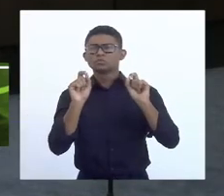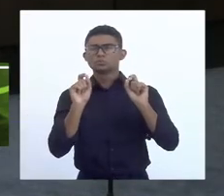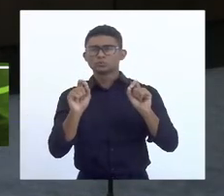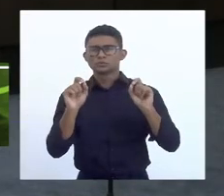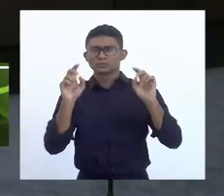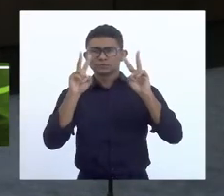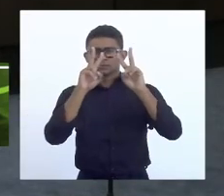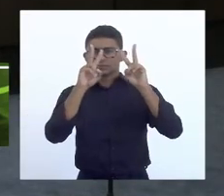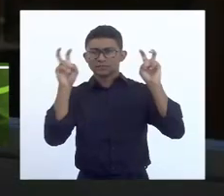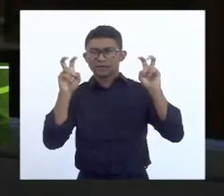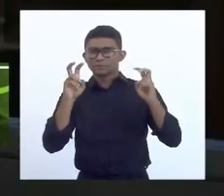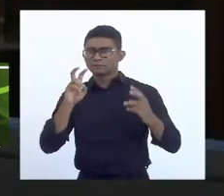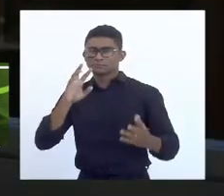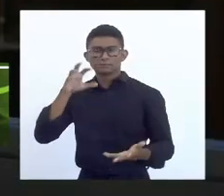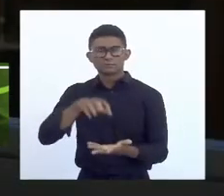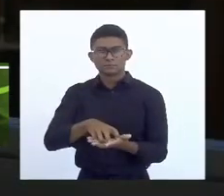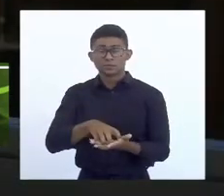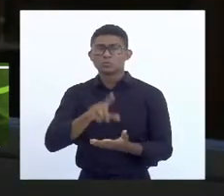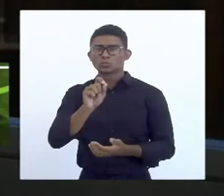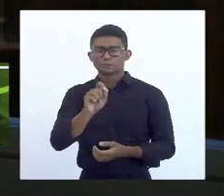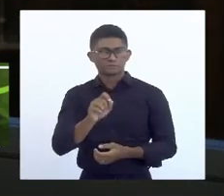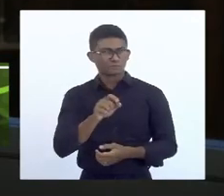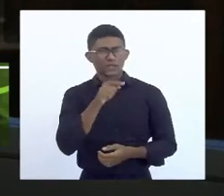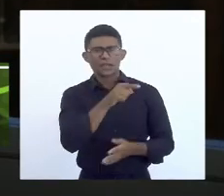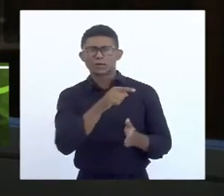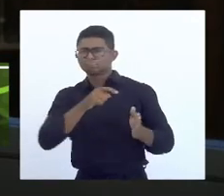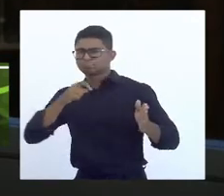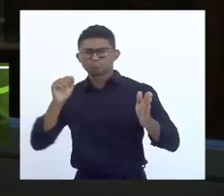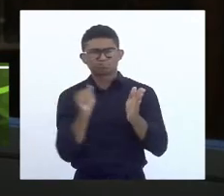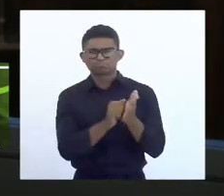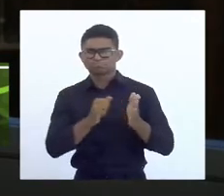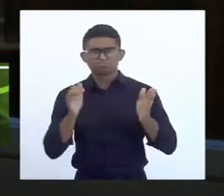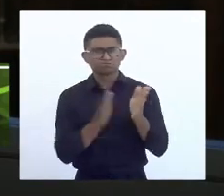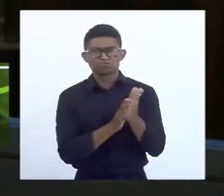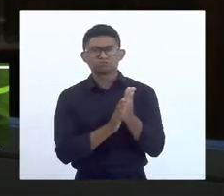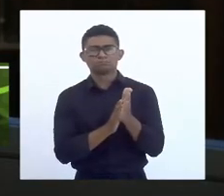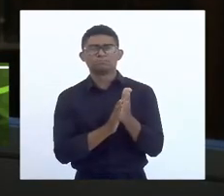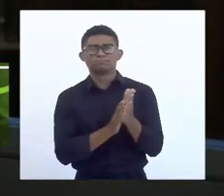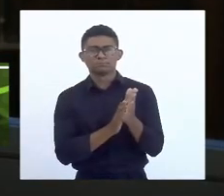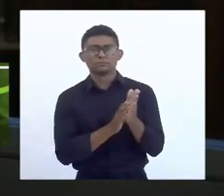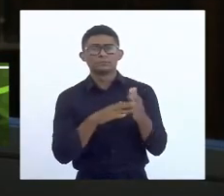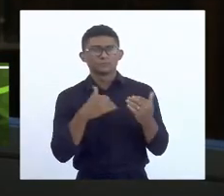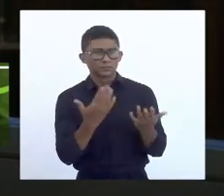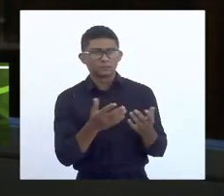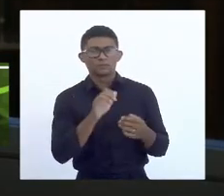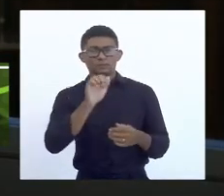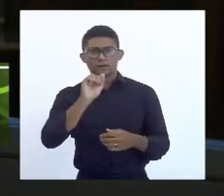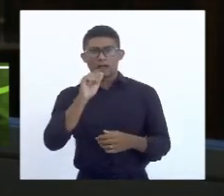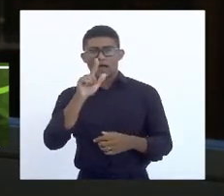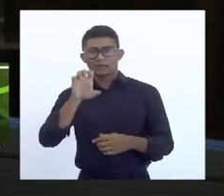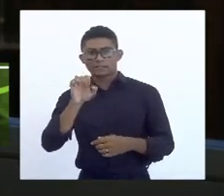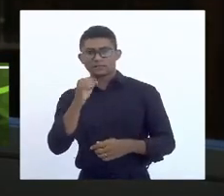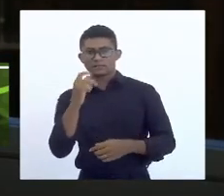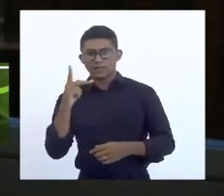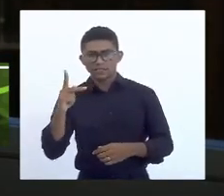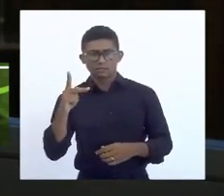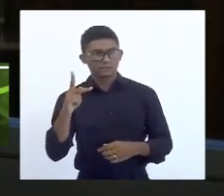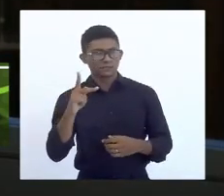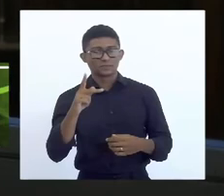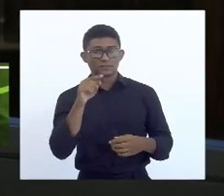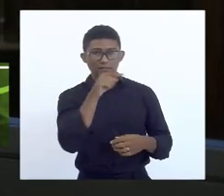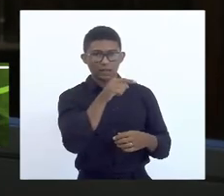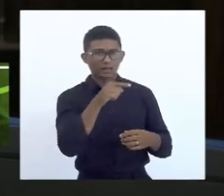é denunciou. Foi para as instâncias dentro da LESP. E o que ela teve de